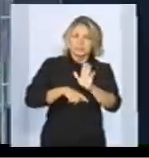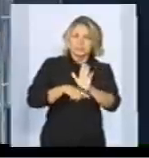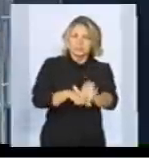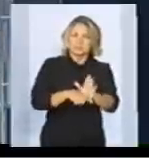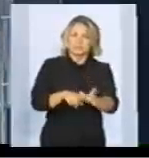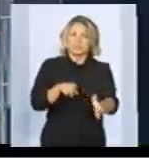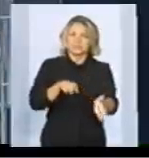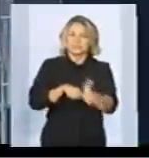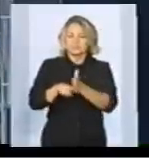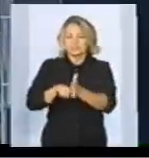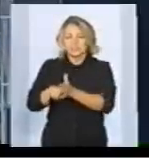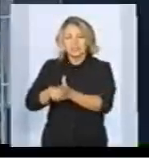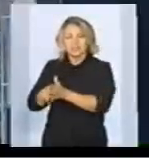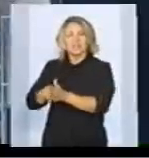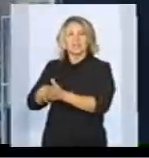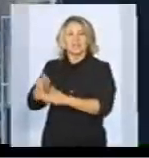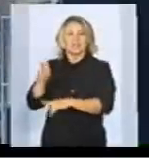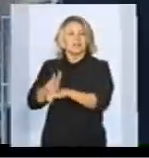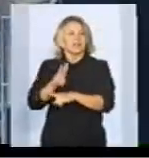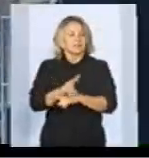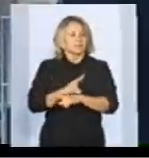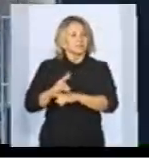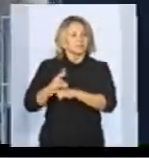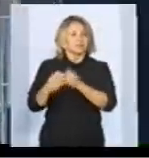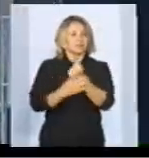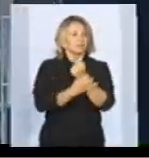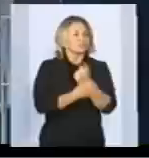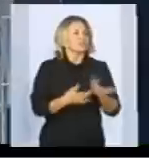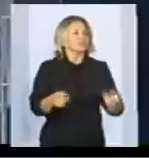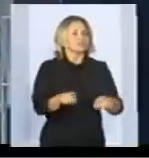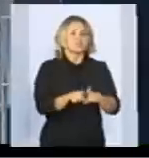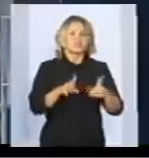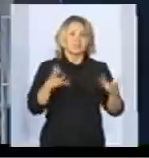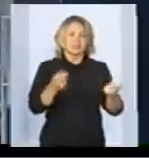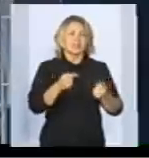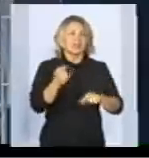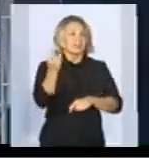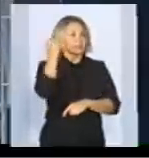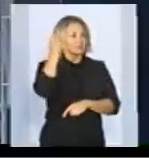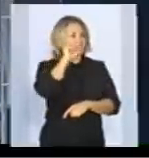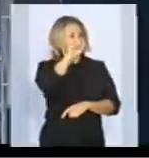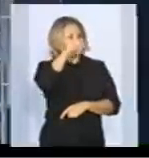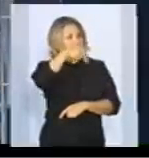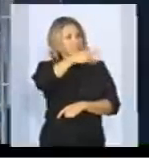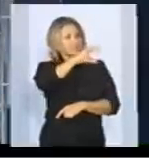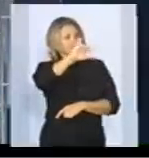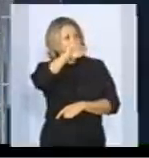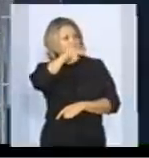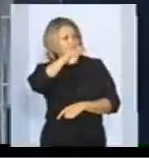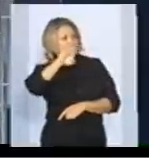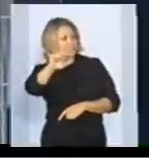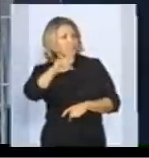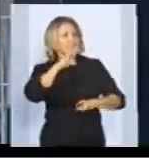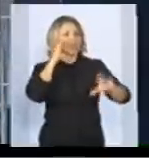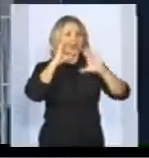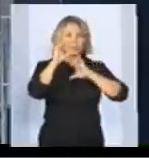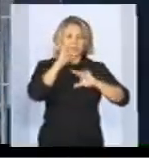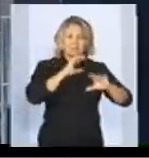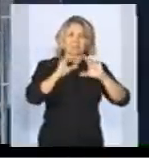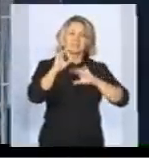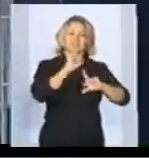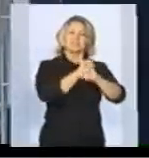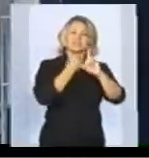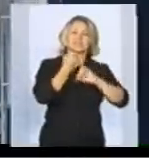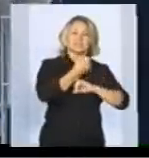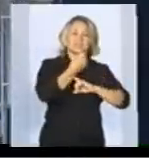planejamento para evitar distorções no comportamento do mercado audiovisual cabe Ancine a comunicação sexual social eletrônica é uma